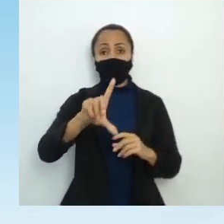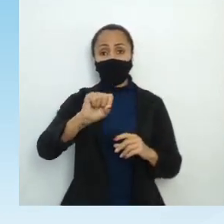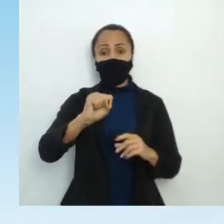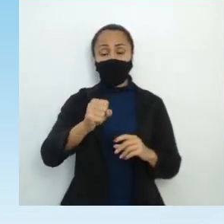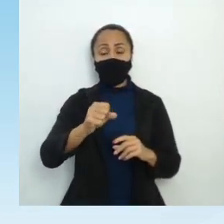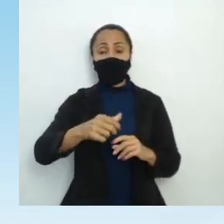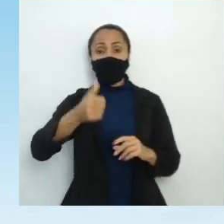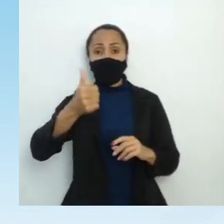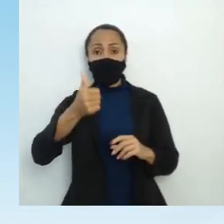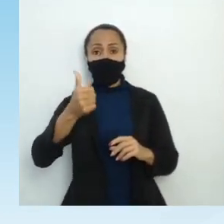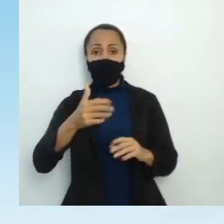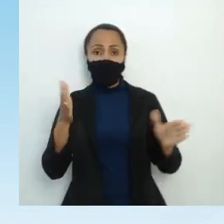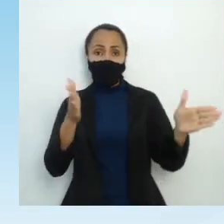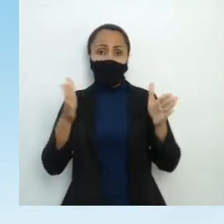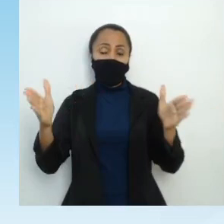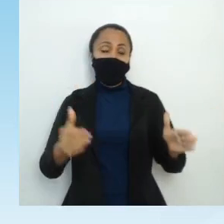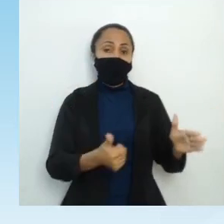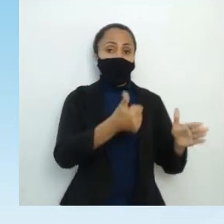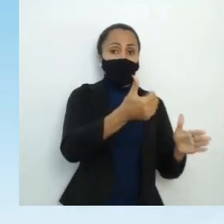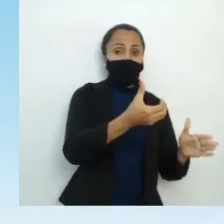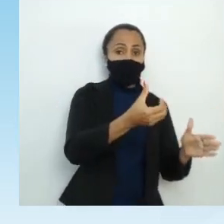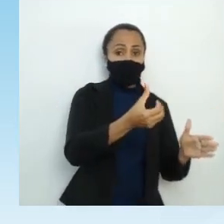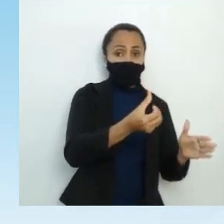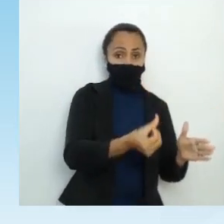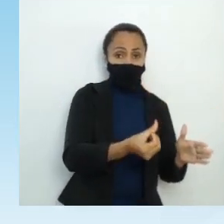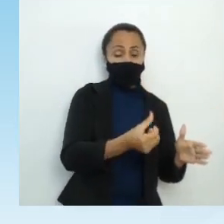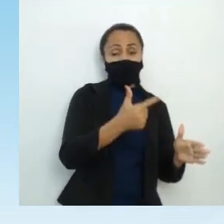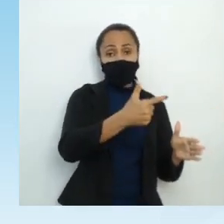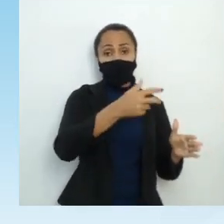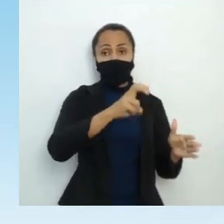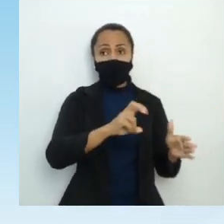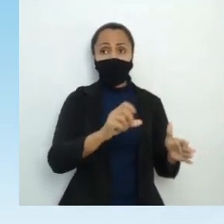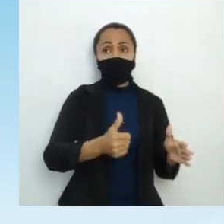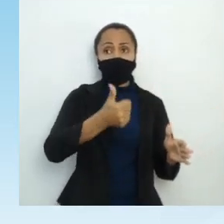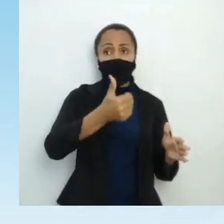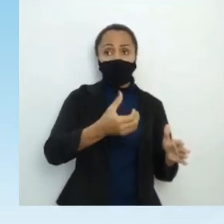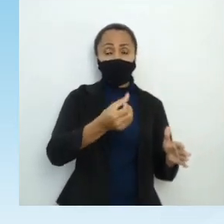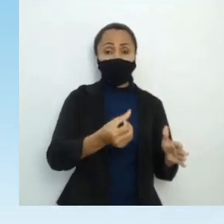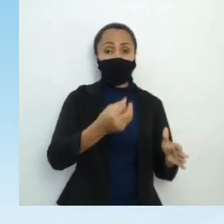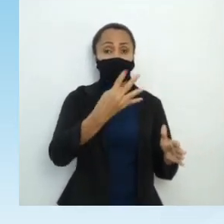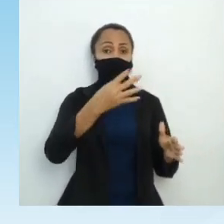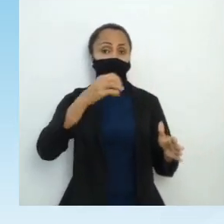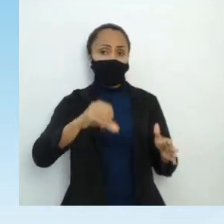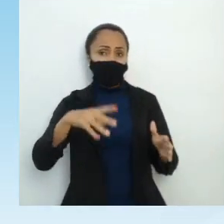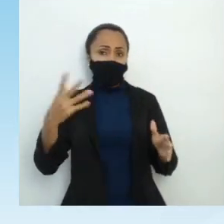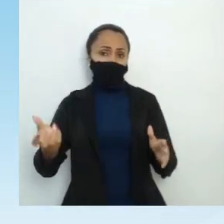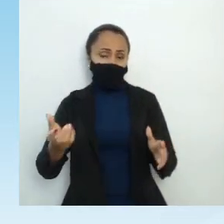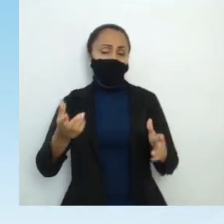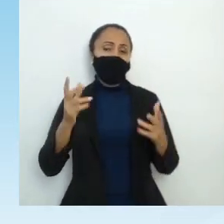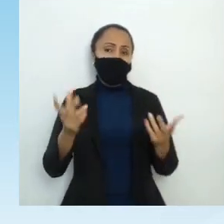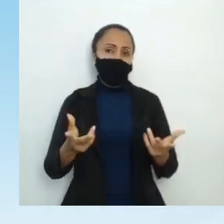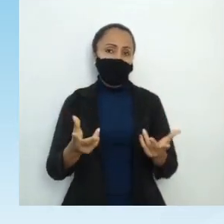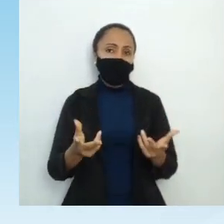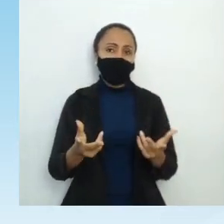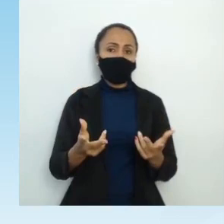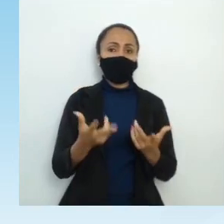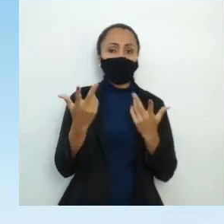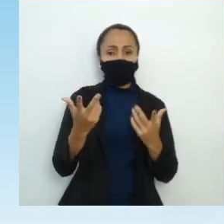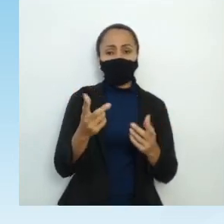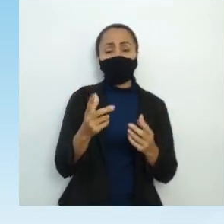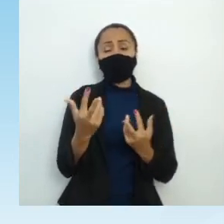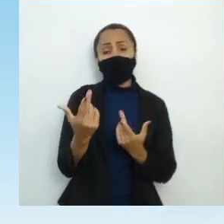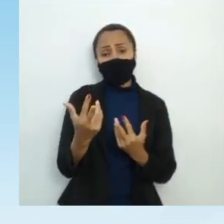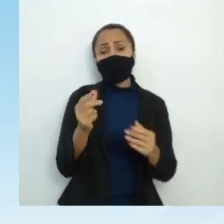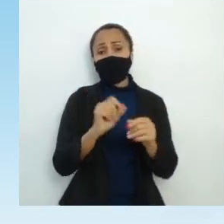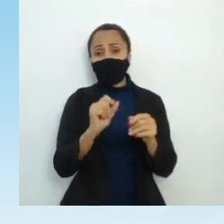em 1625 até 1649. Tentou seguir o mesmo princípio do pai, mas a galera disse, bicho, já bastou